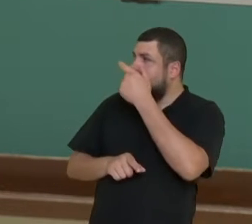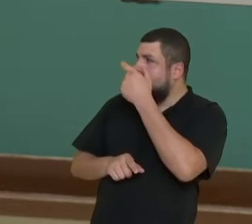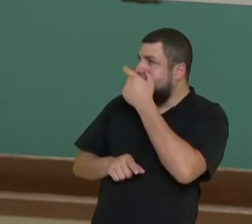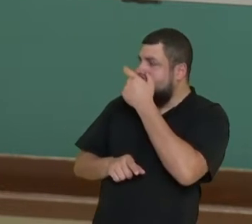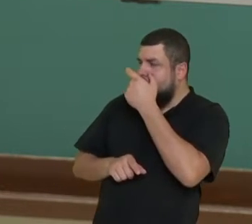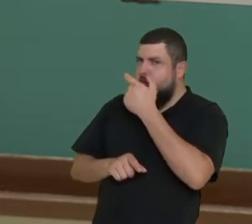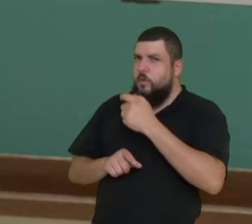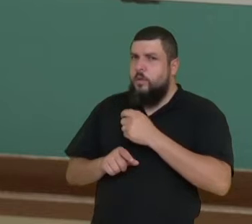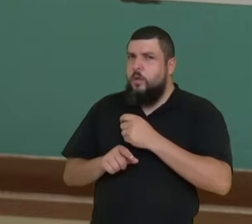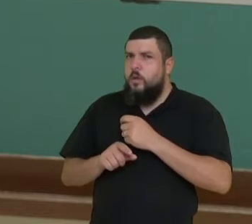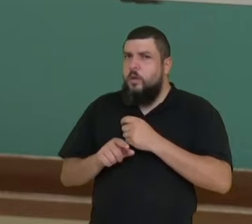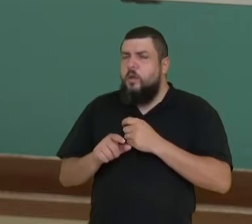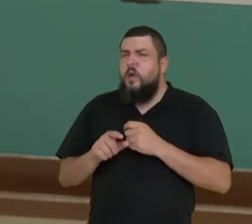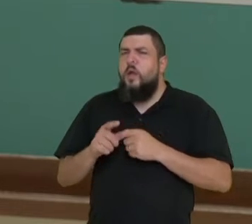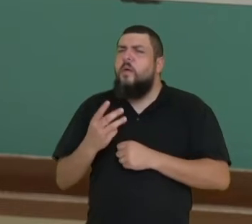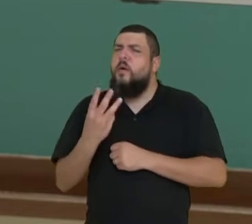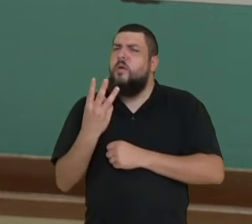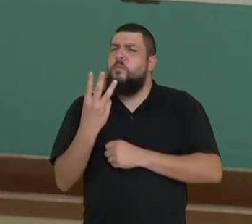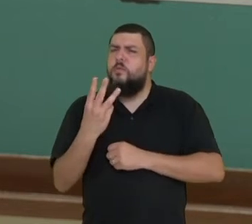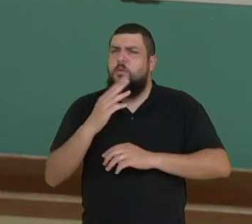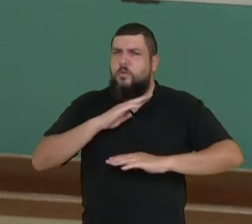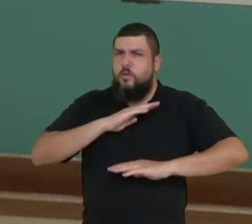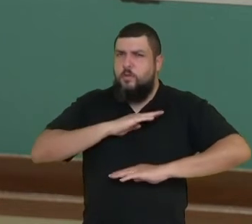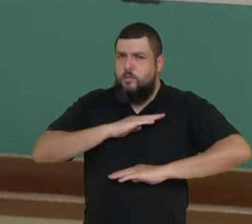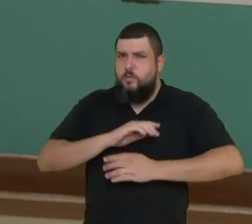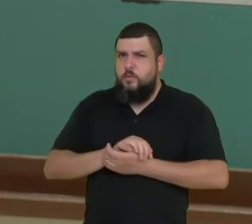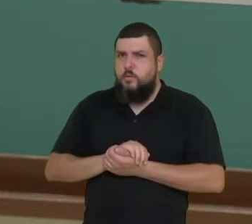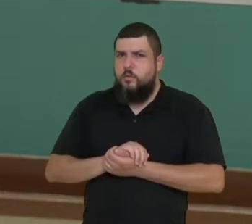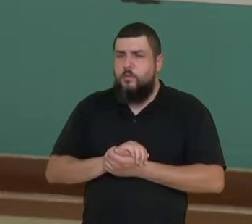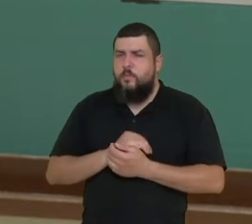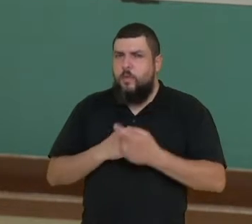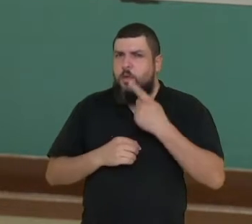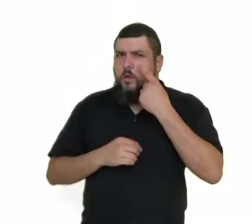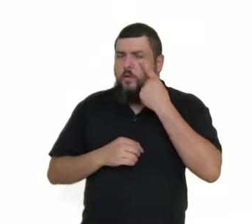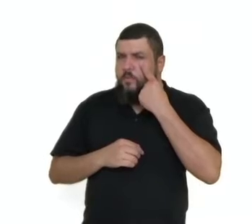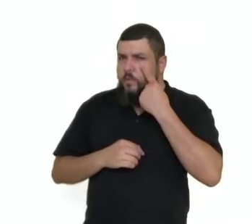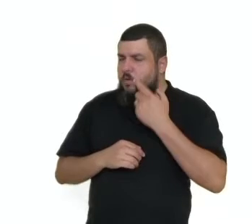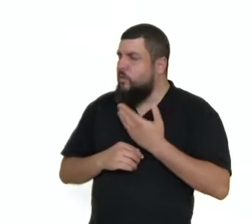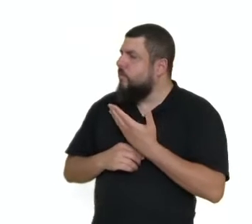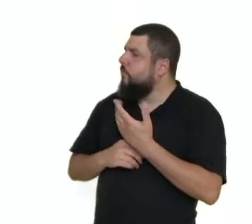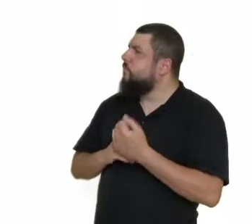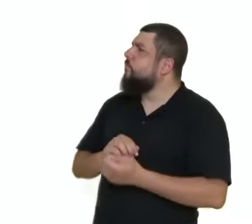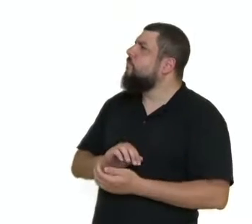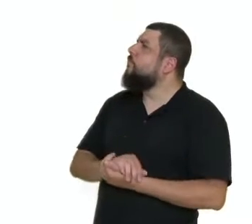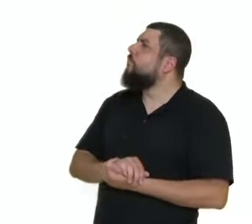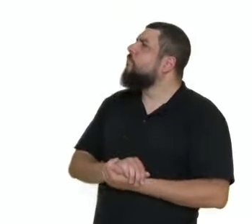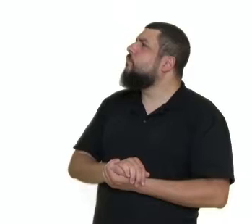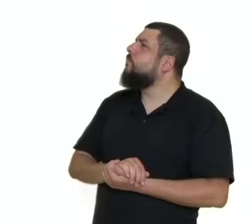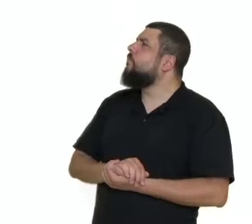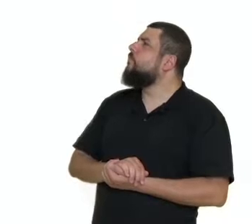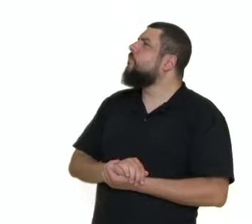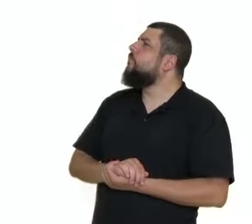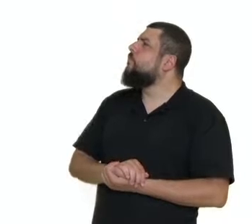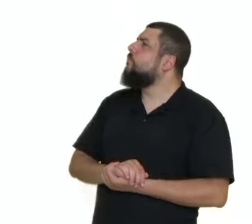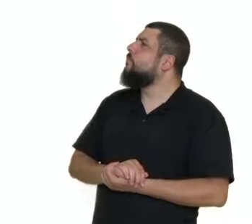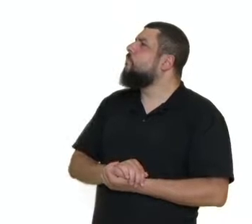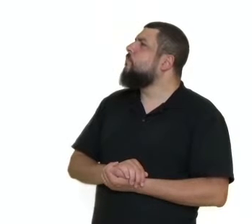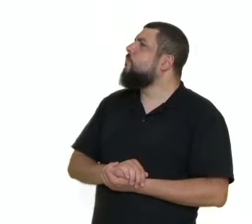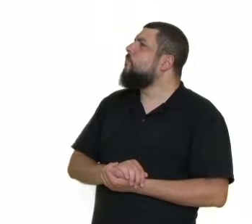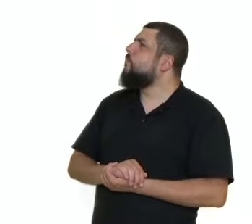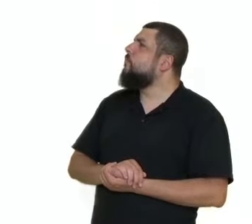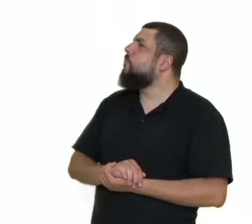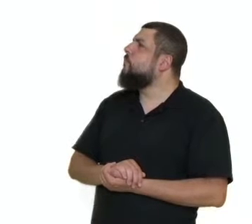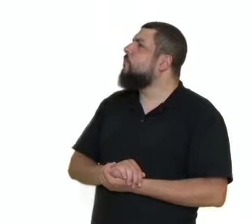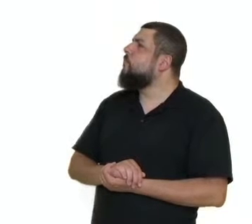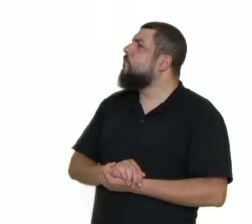perguntinhas, certo? Na verdade, uma perguntinha com três situações aqui. Imagine três motoristas de frete que tenham modelos de